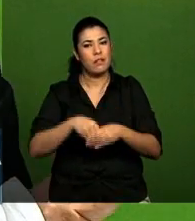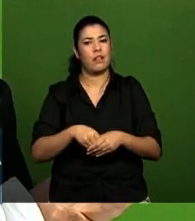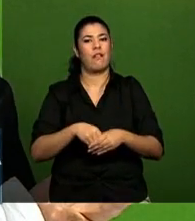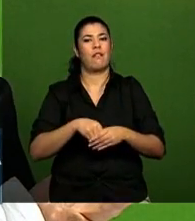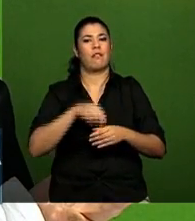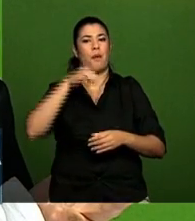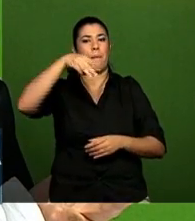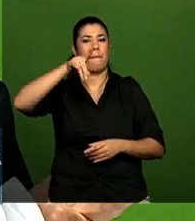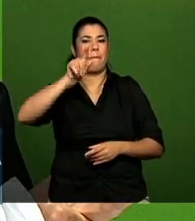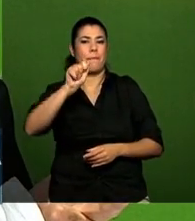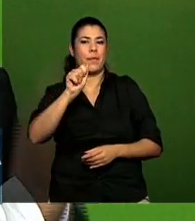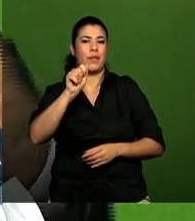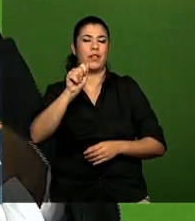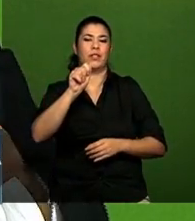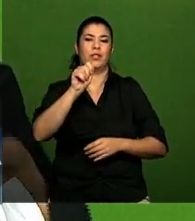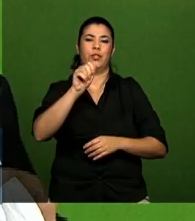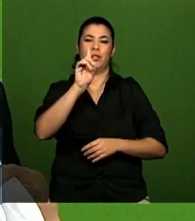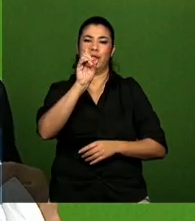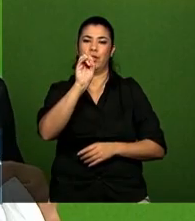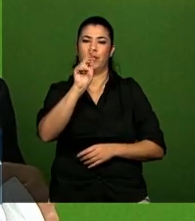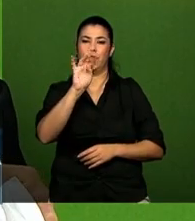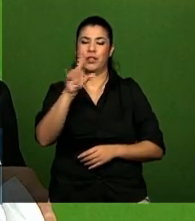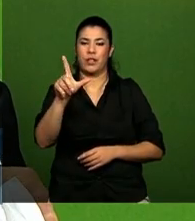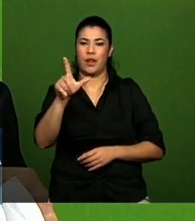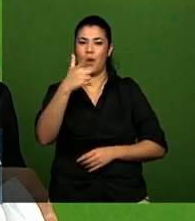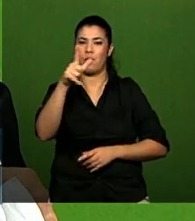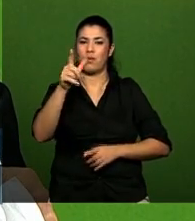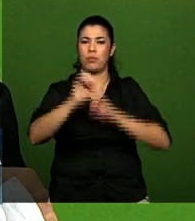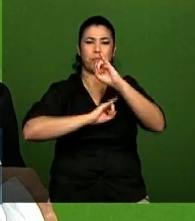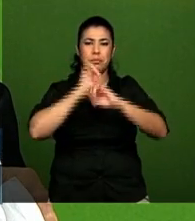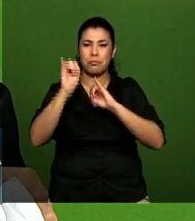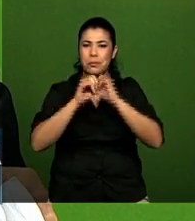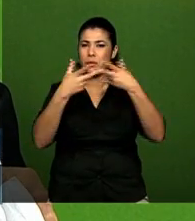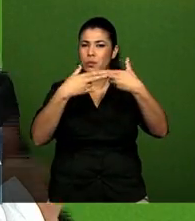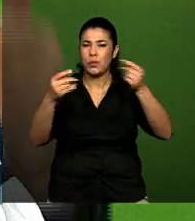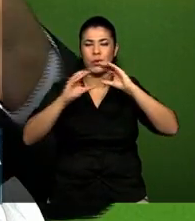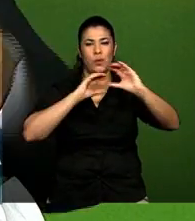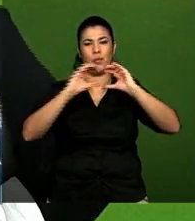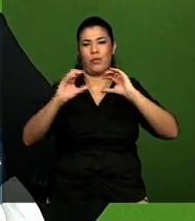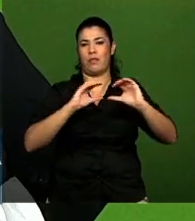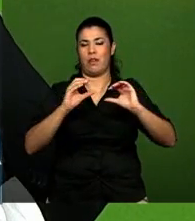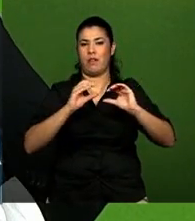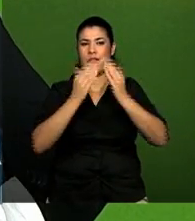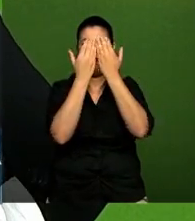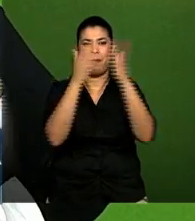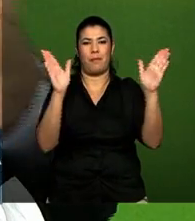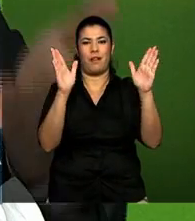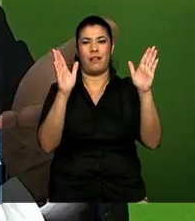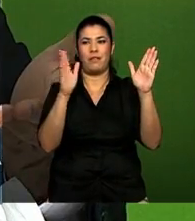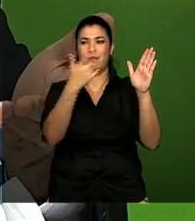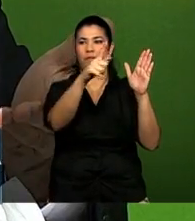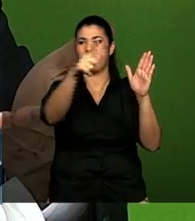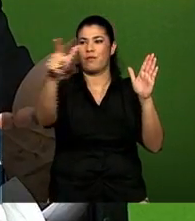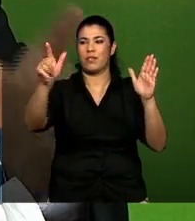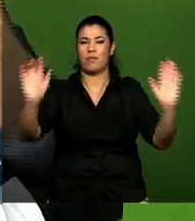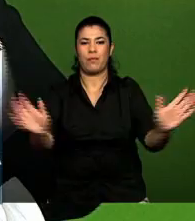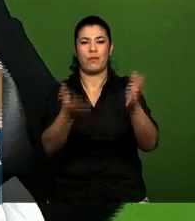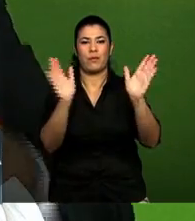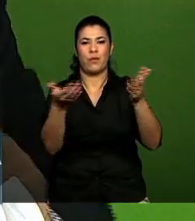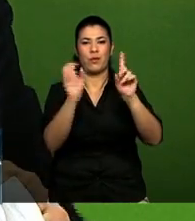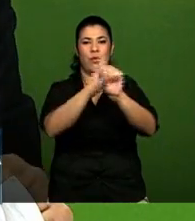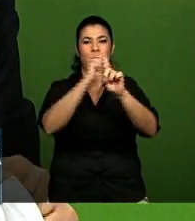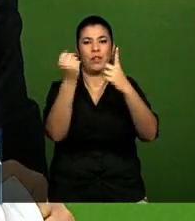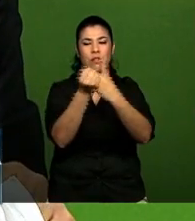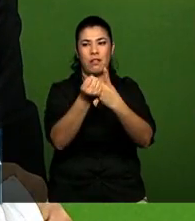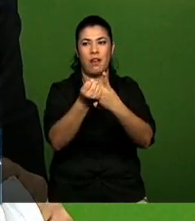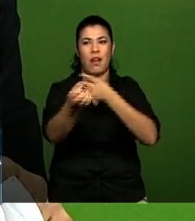de todos os nossos instrumentos para eh eh estimular a participação da sociedade